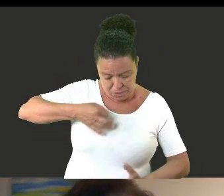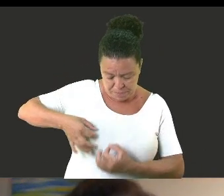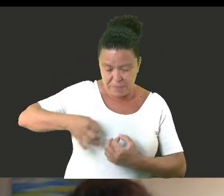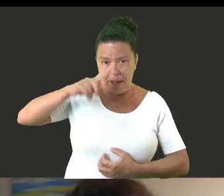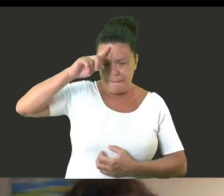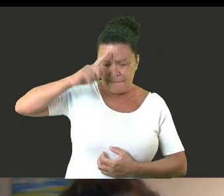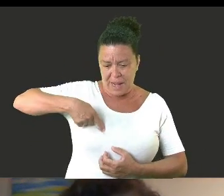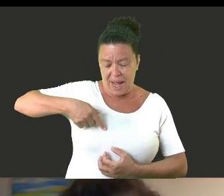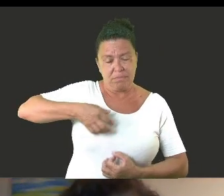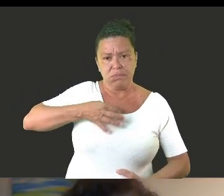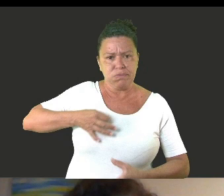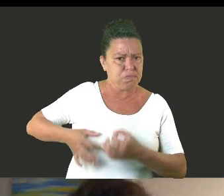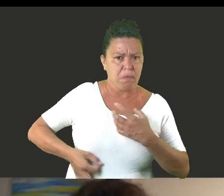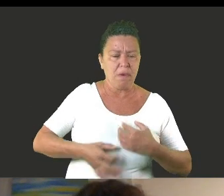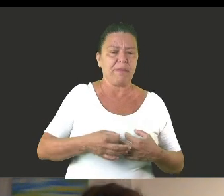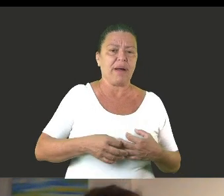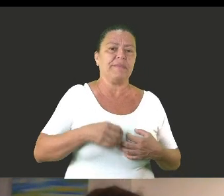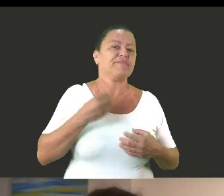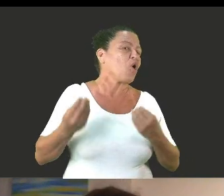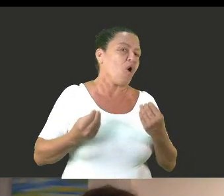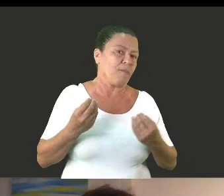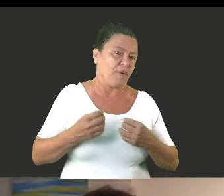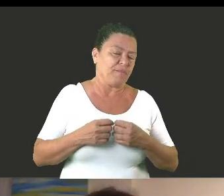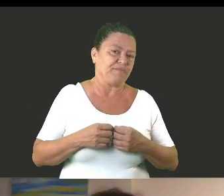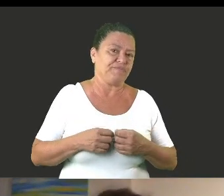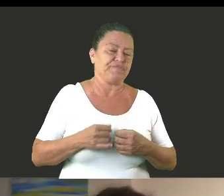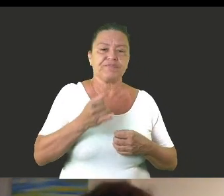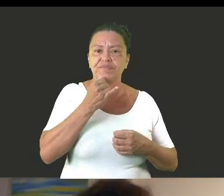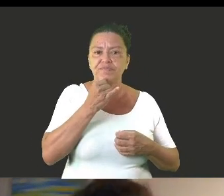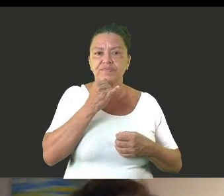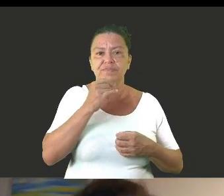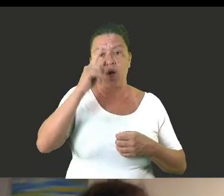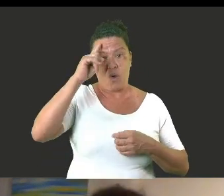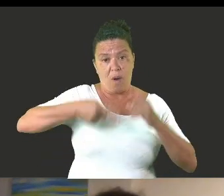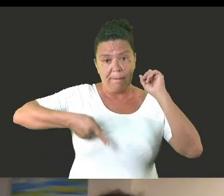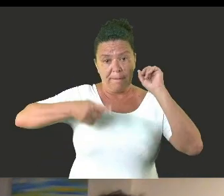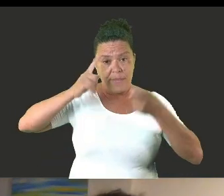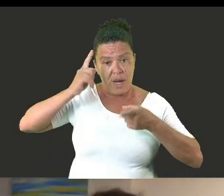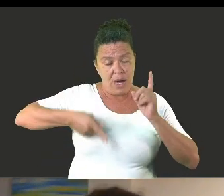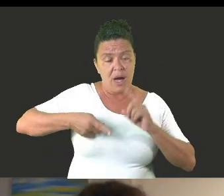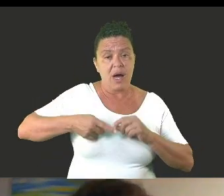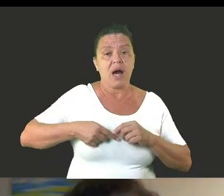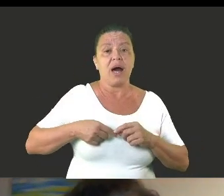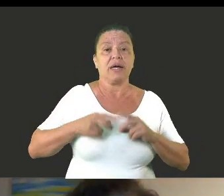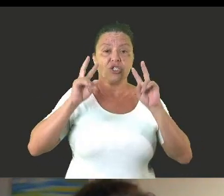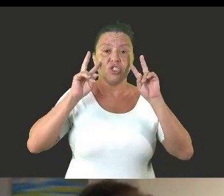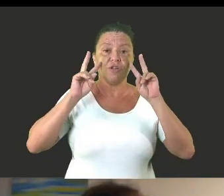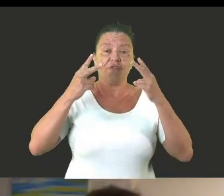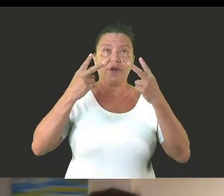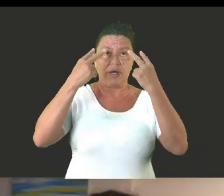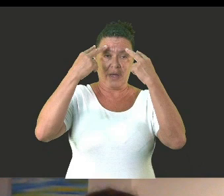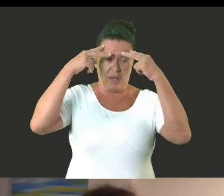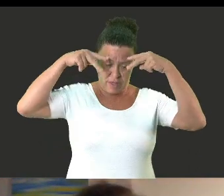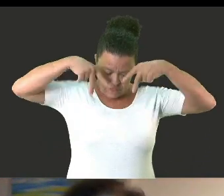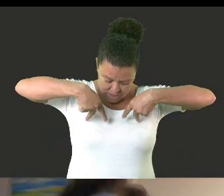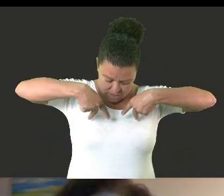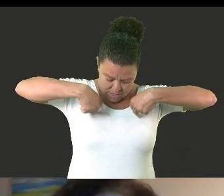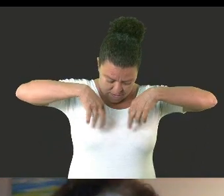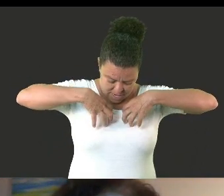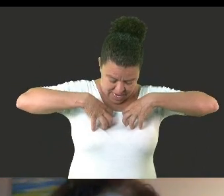mente emite esse sinal? Através de comandos, através de visualizações, através